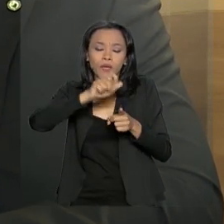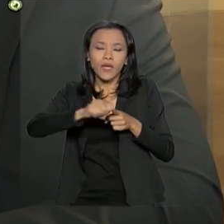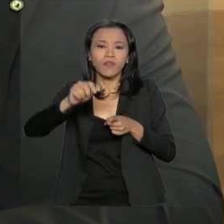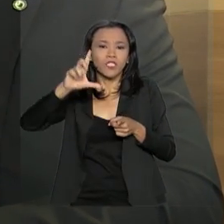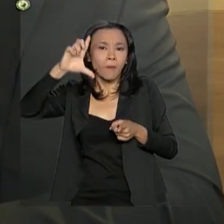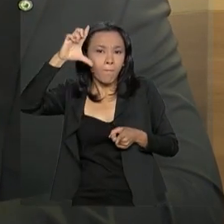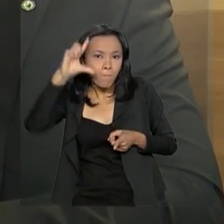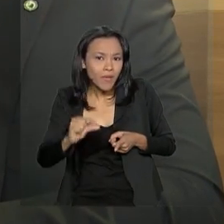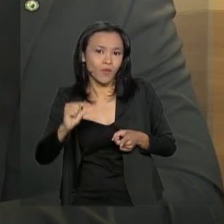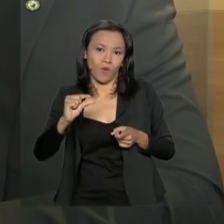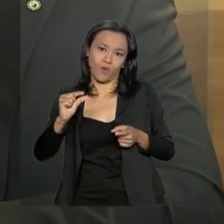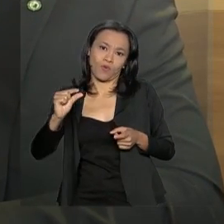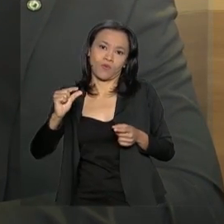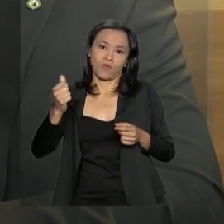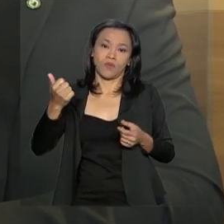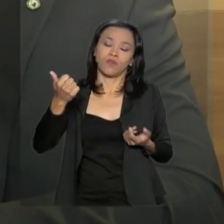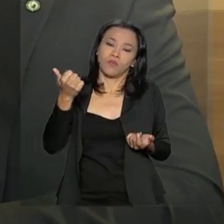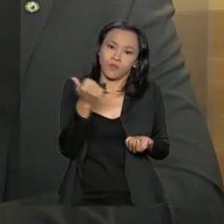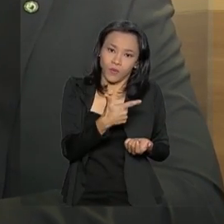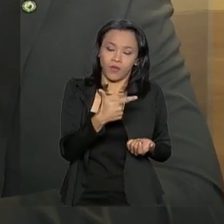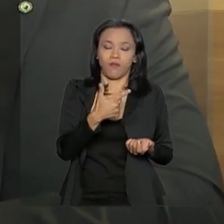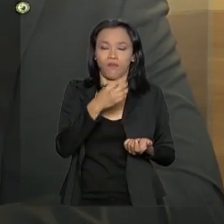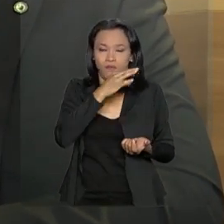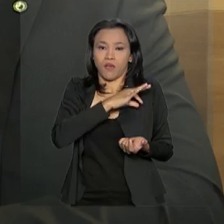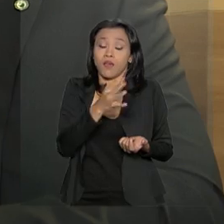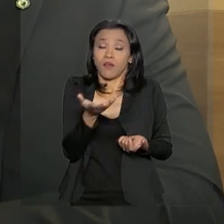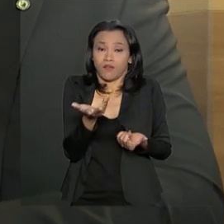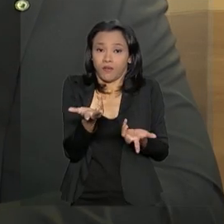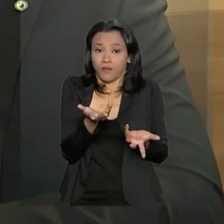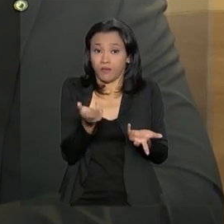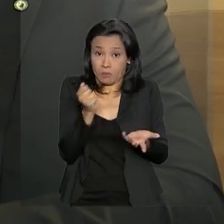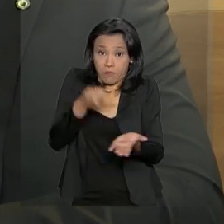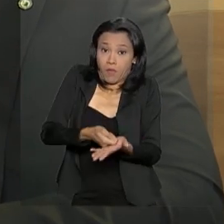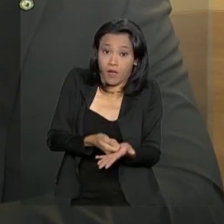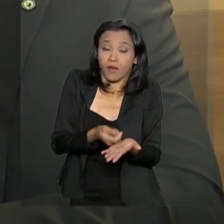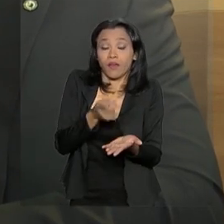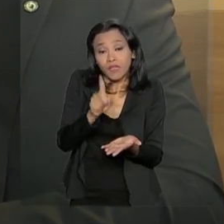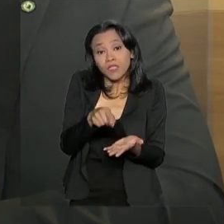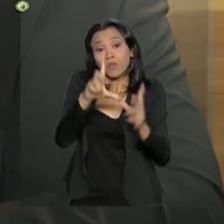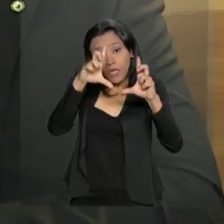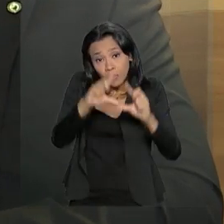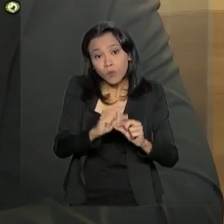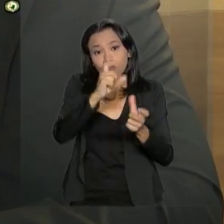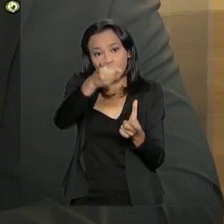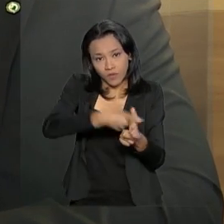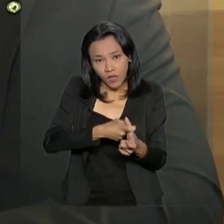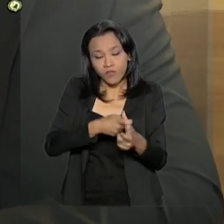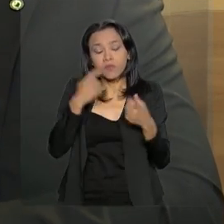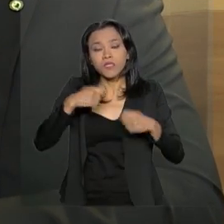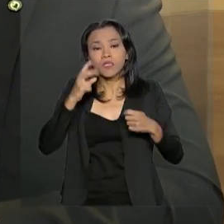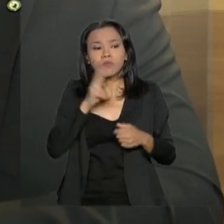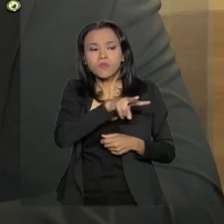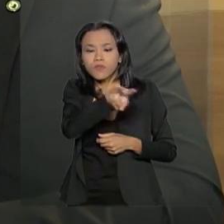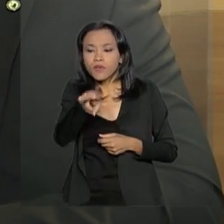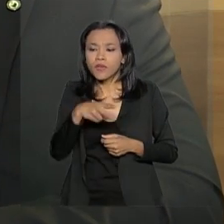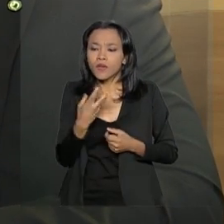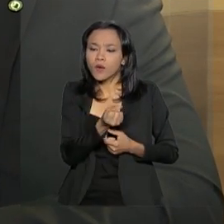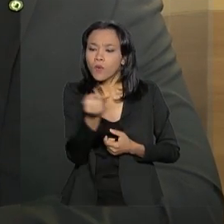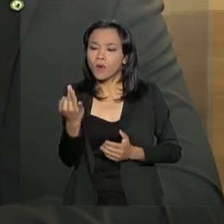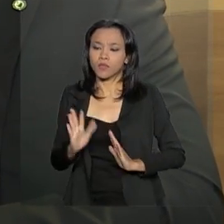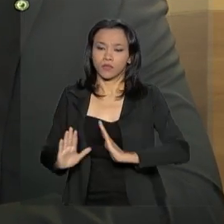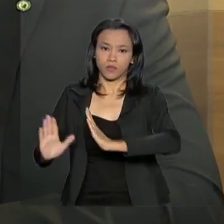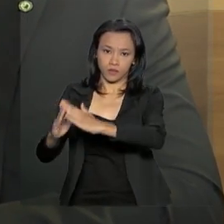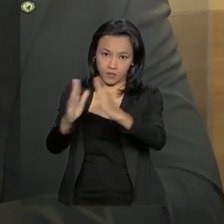essas famílias, nos ajuda a reduzir quase metade do déficit. Evidentemente, temos que olhar para o estoque de moradias, fazer o